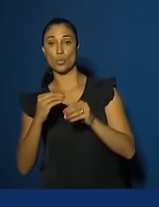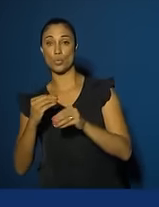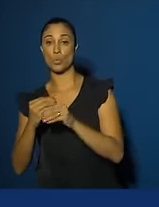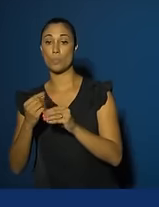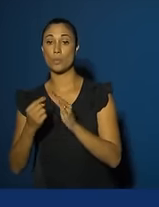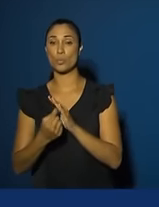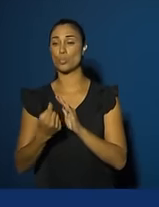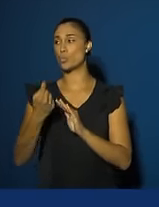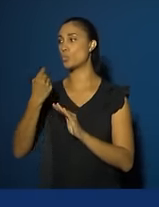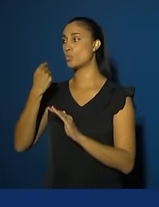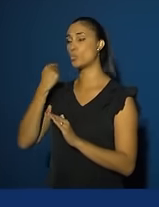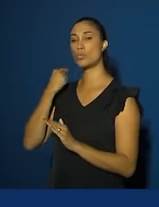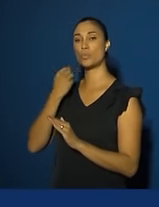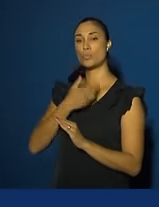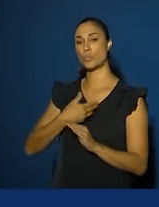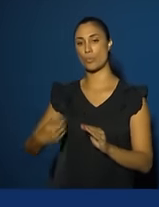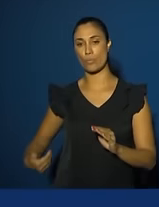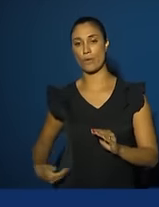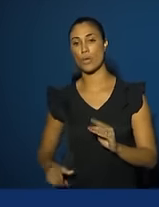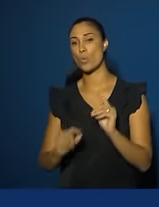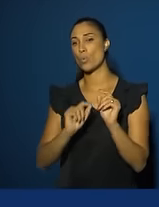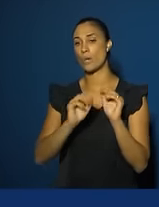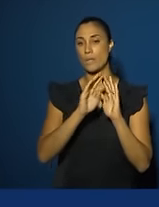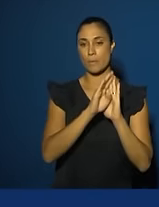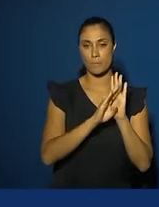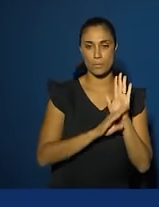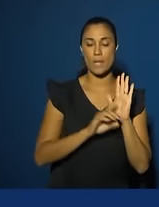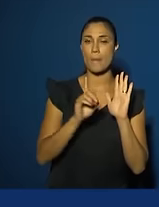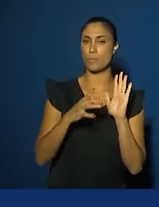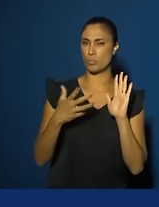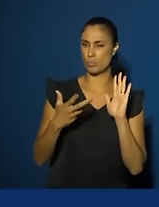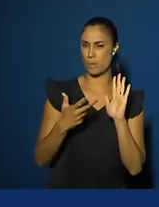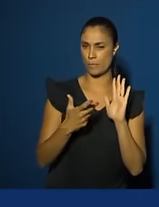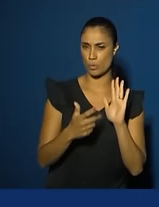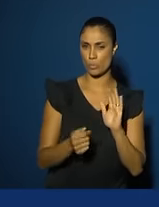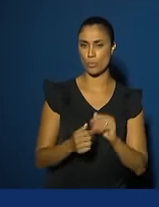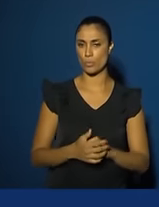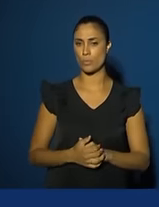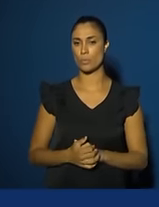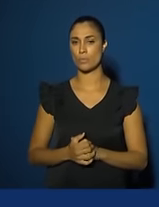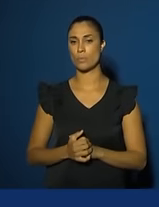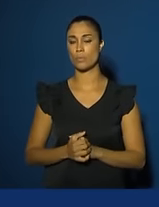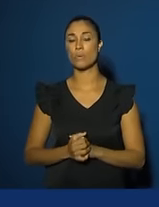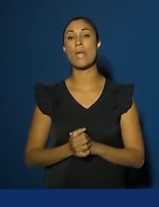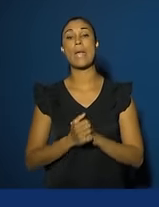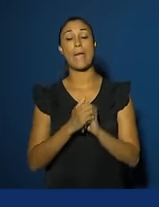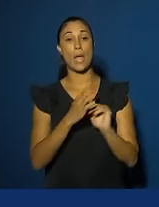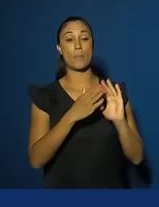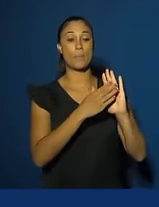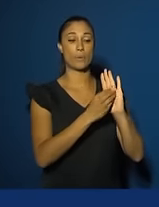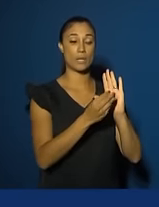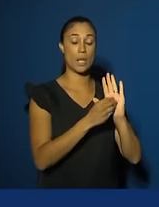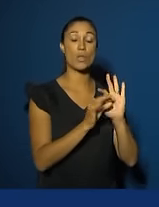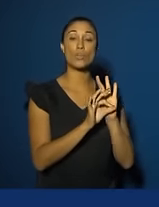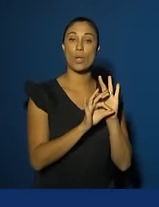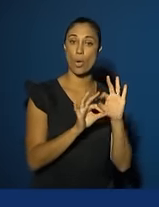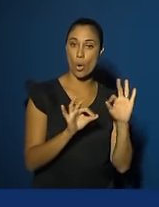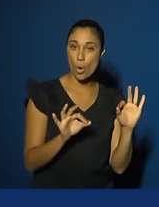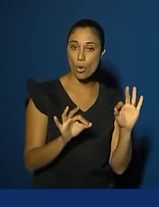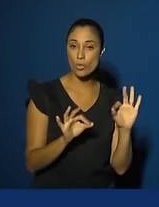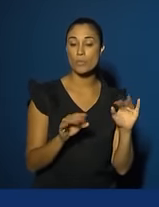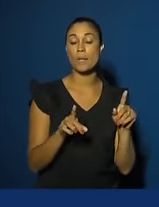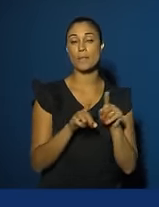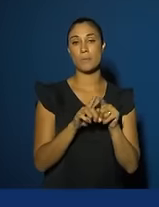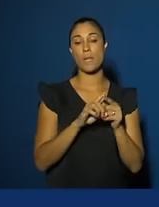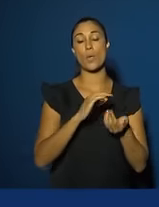governos muito superior o que tá programado é muito robusto eh modelagem bem feita Aliás o